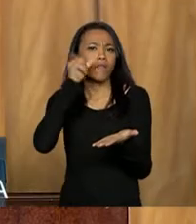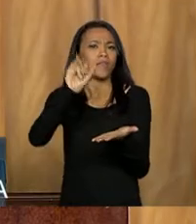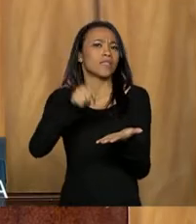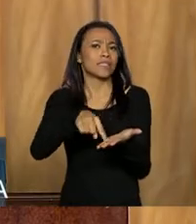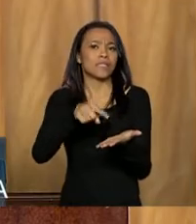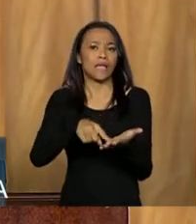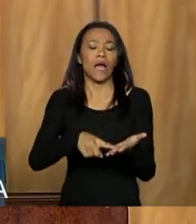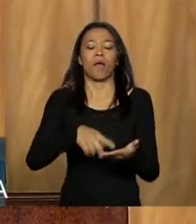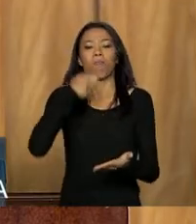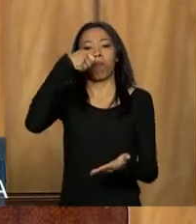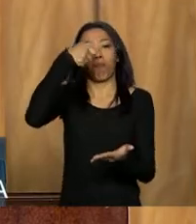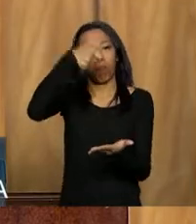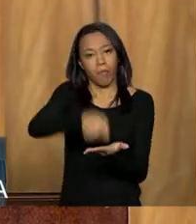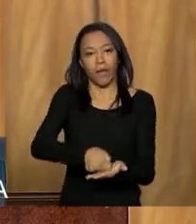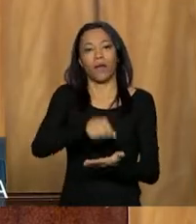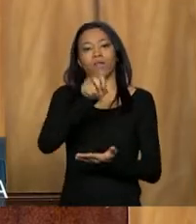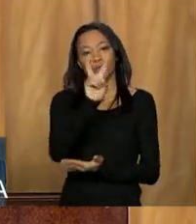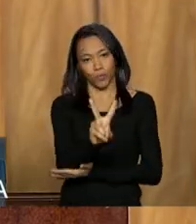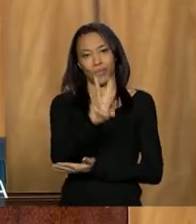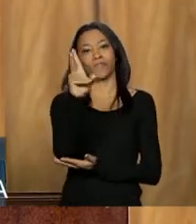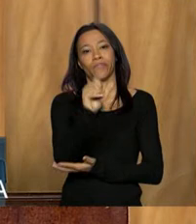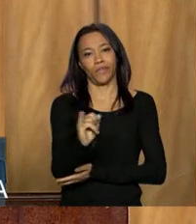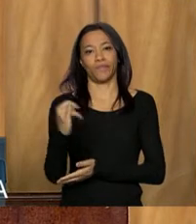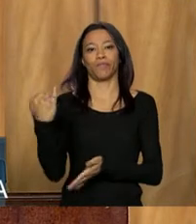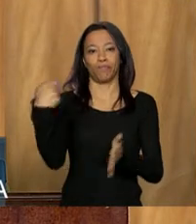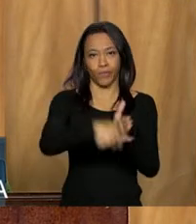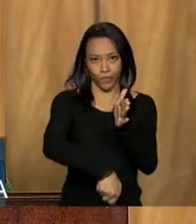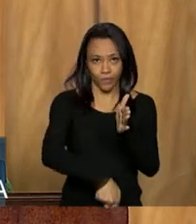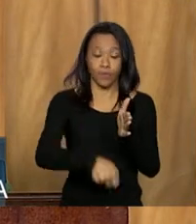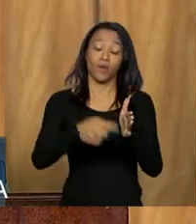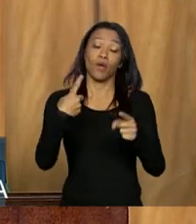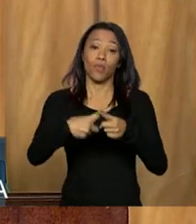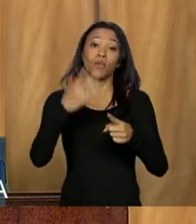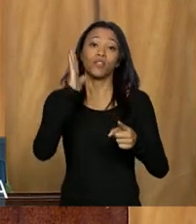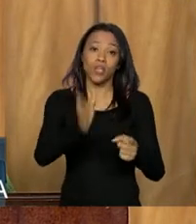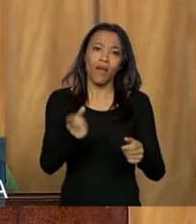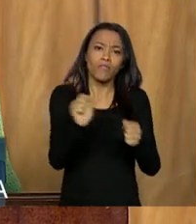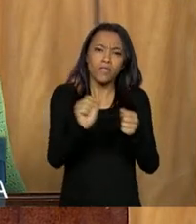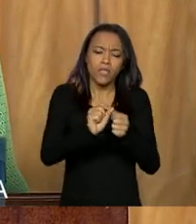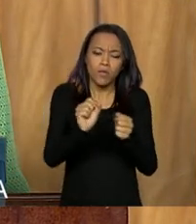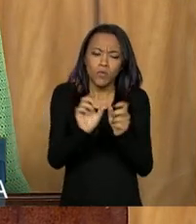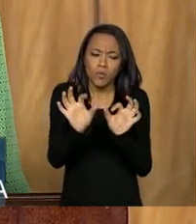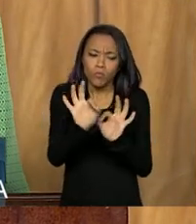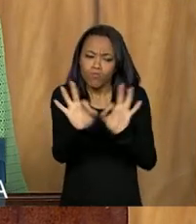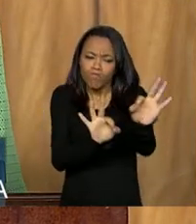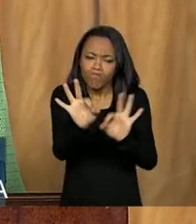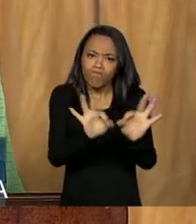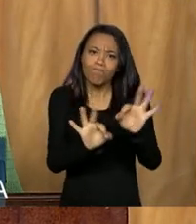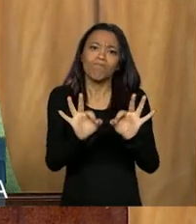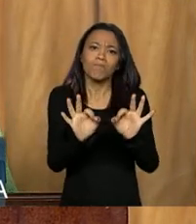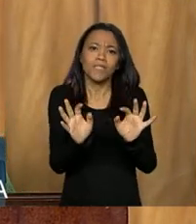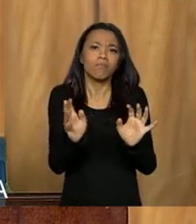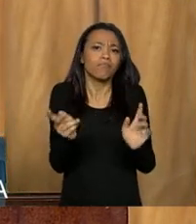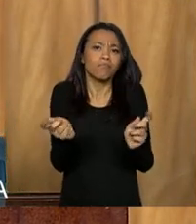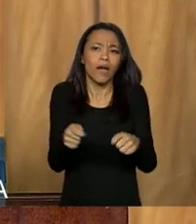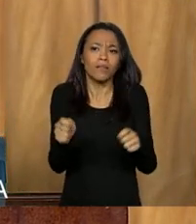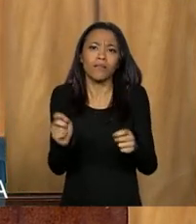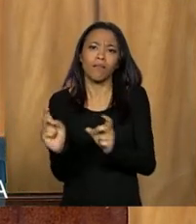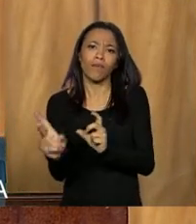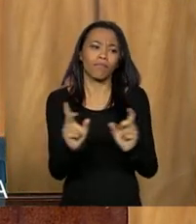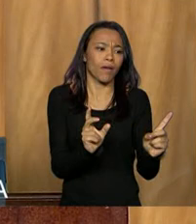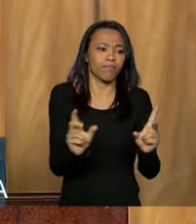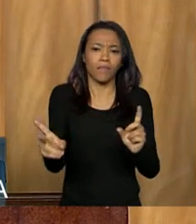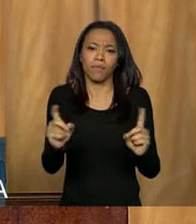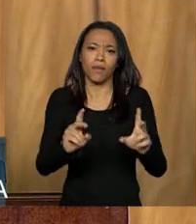dupla tributação, porque construímos um marco sistemático para permitir plena atividade de empresas de ambas